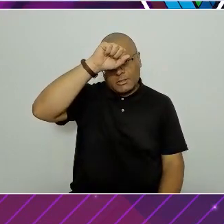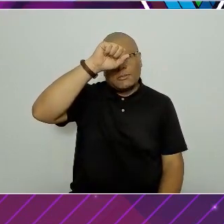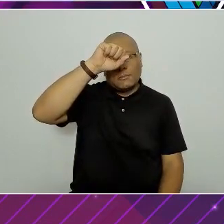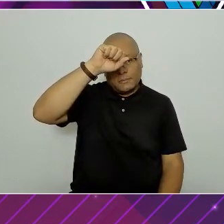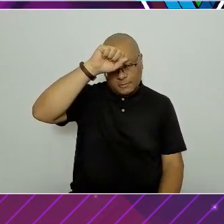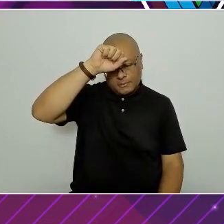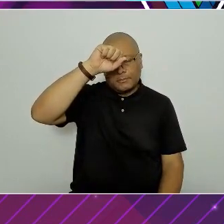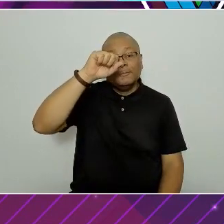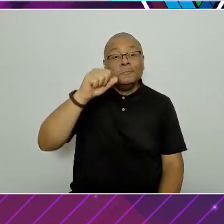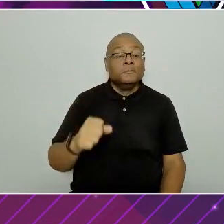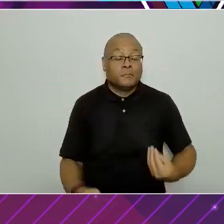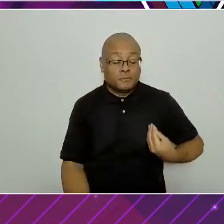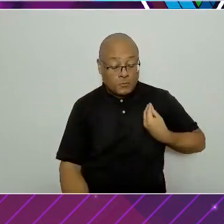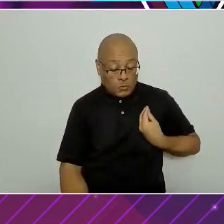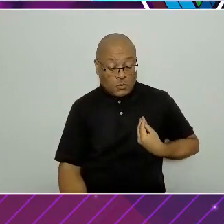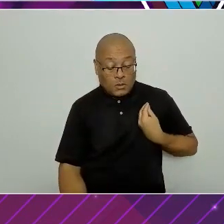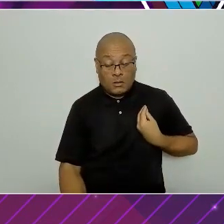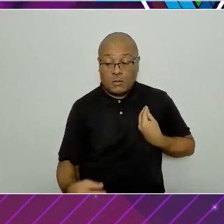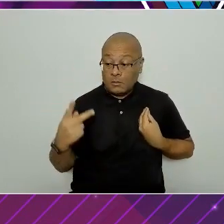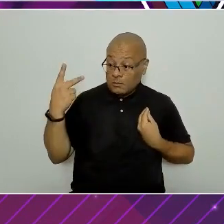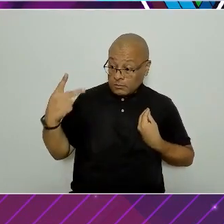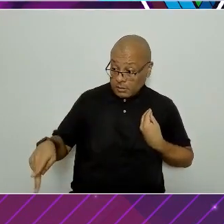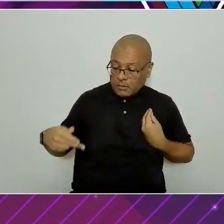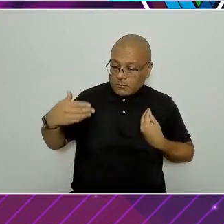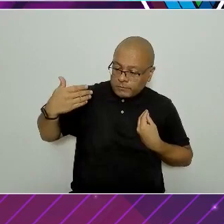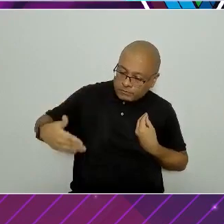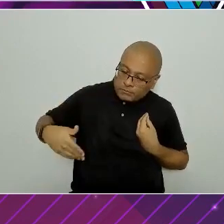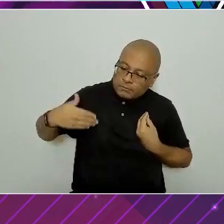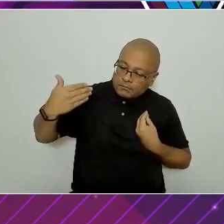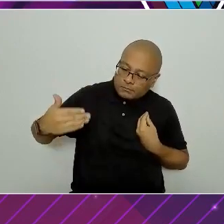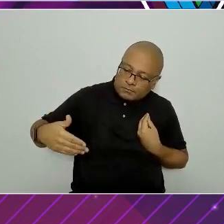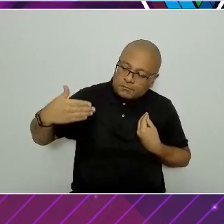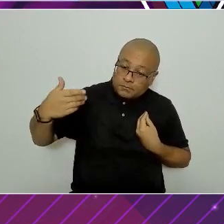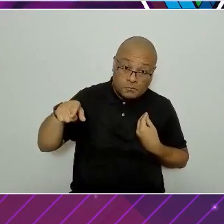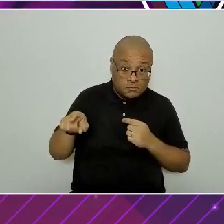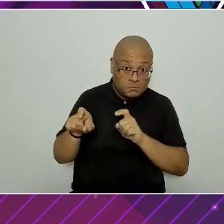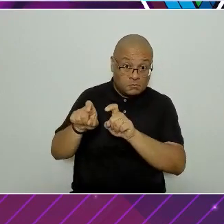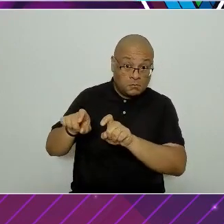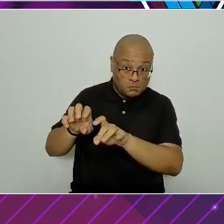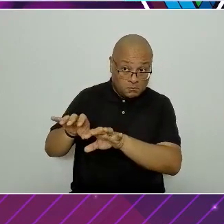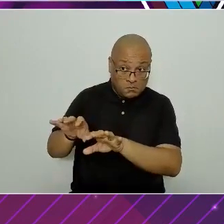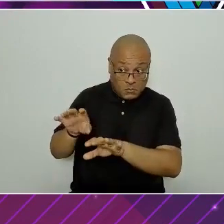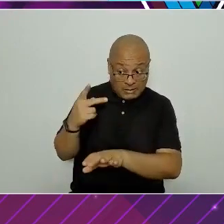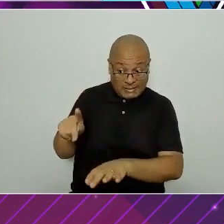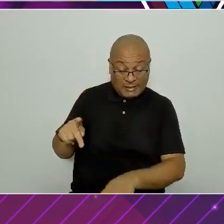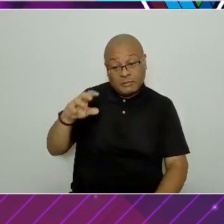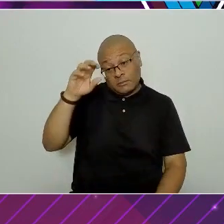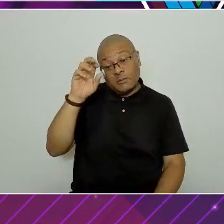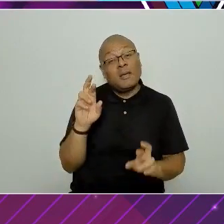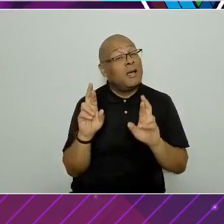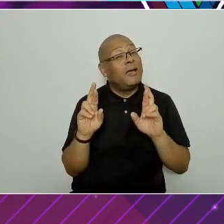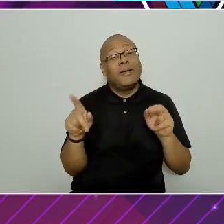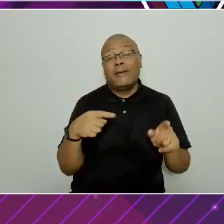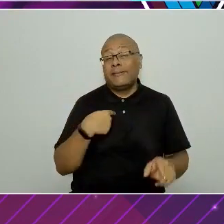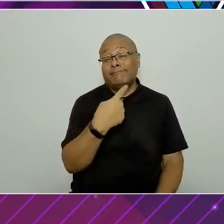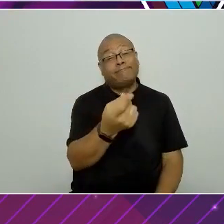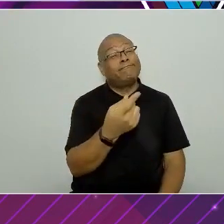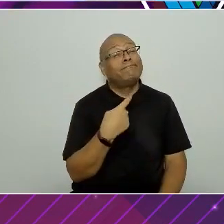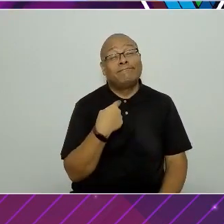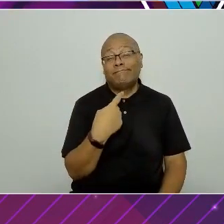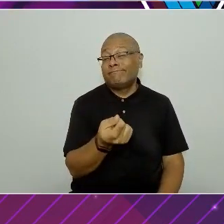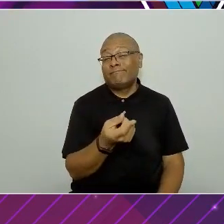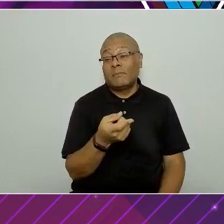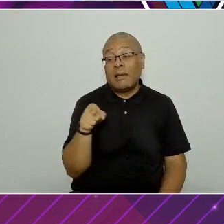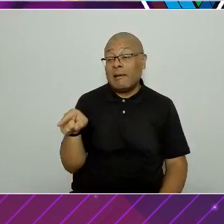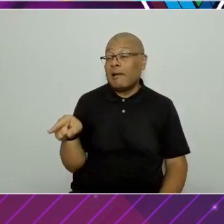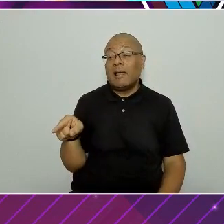a vivência dele, mas a vivência de uma rede neural artificial é diferente da nossa vivência, né? Porque uma rede neural, ela